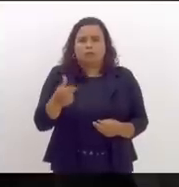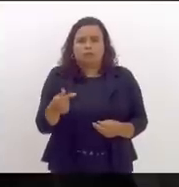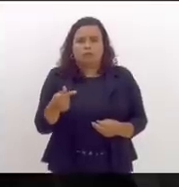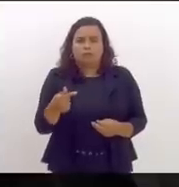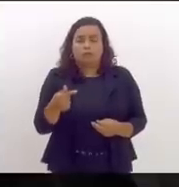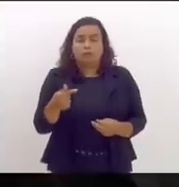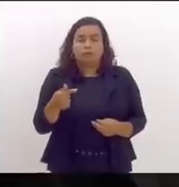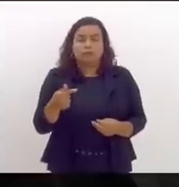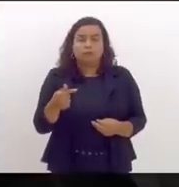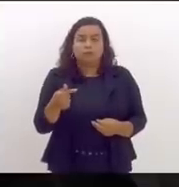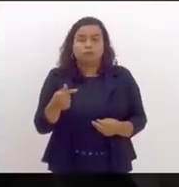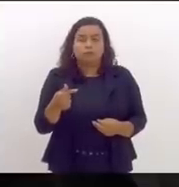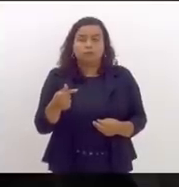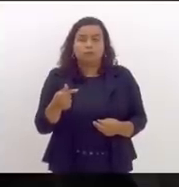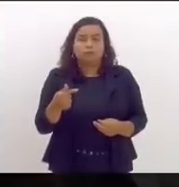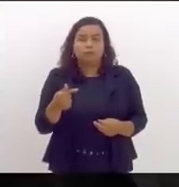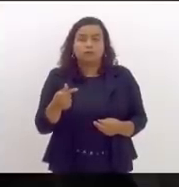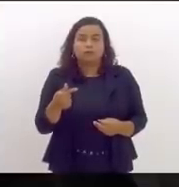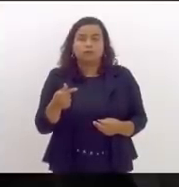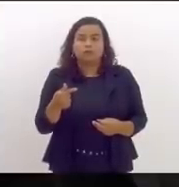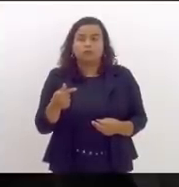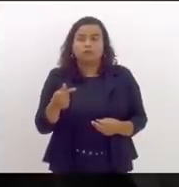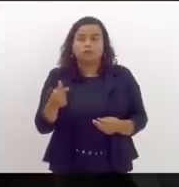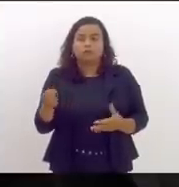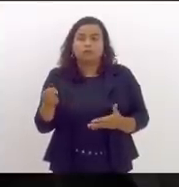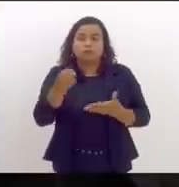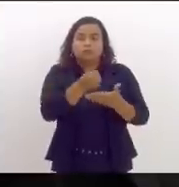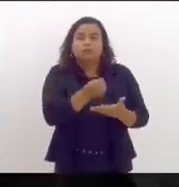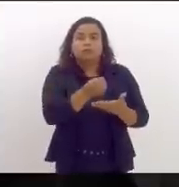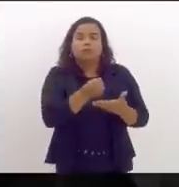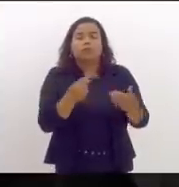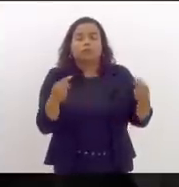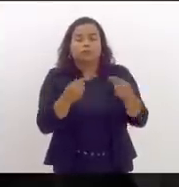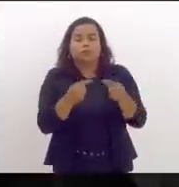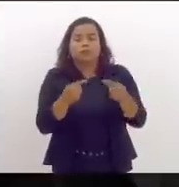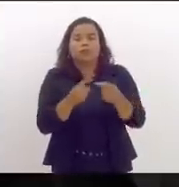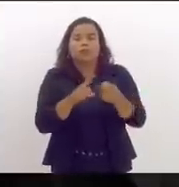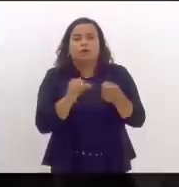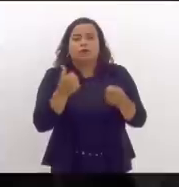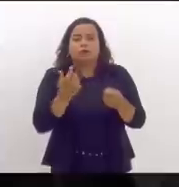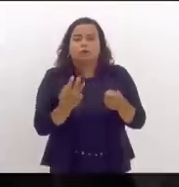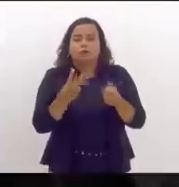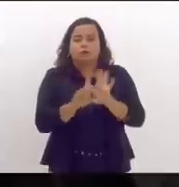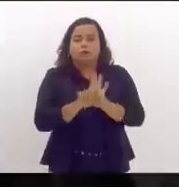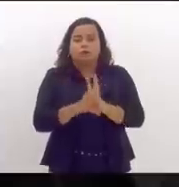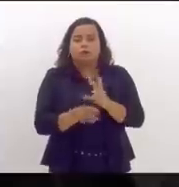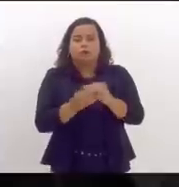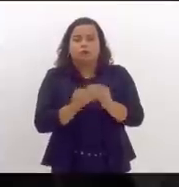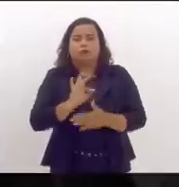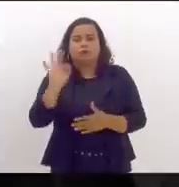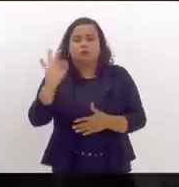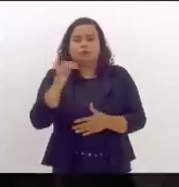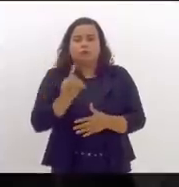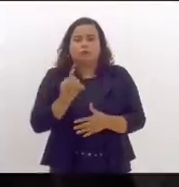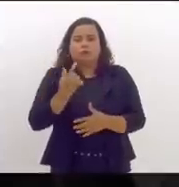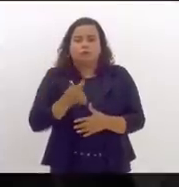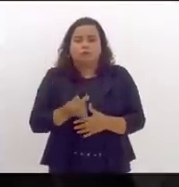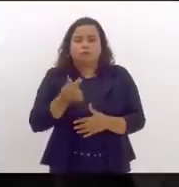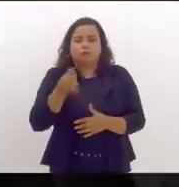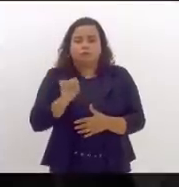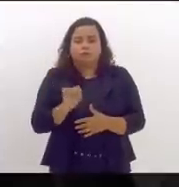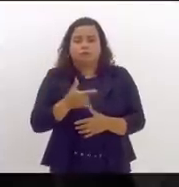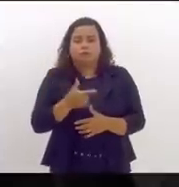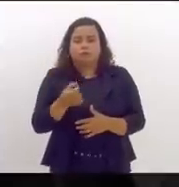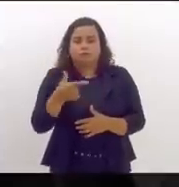17 introduzido pelo Artigo 13 da Lei Complementar Federal 178